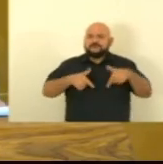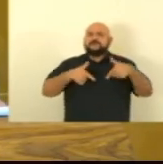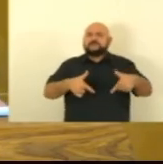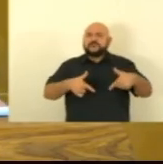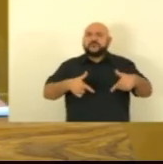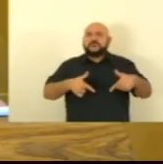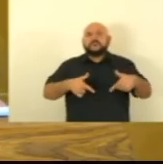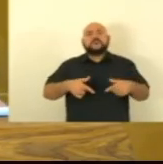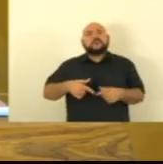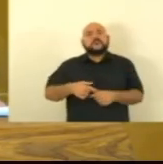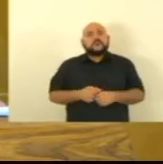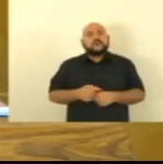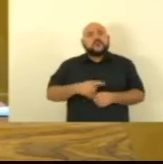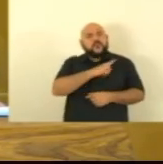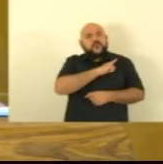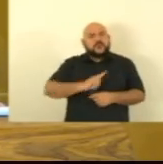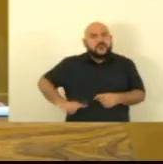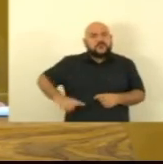conhece.